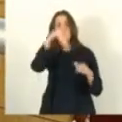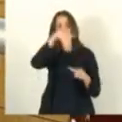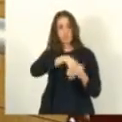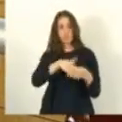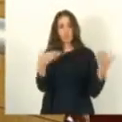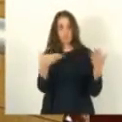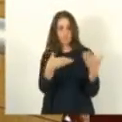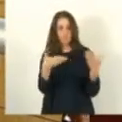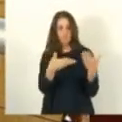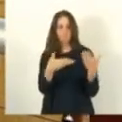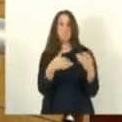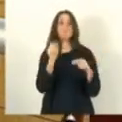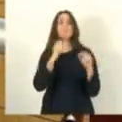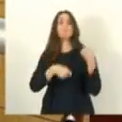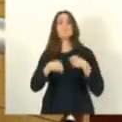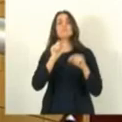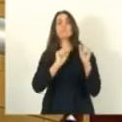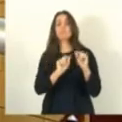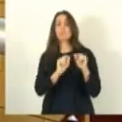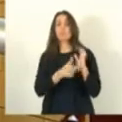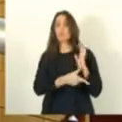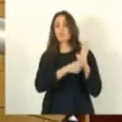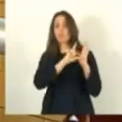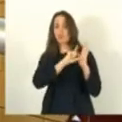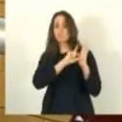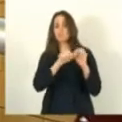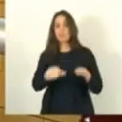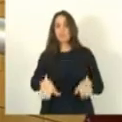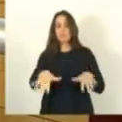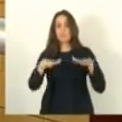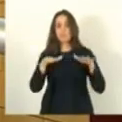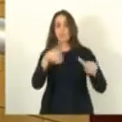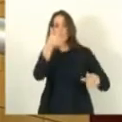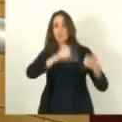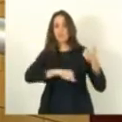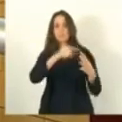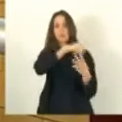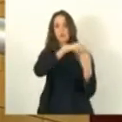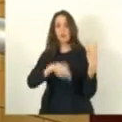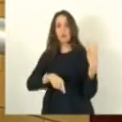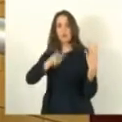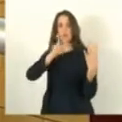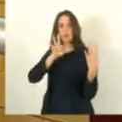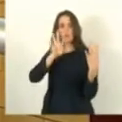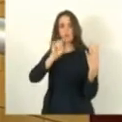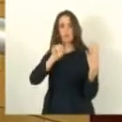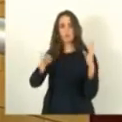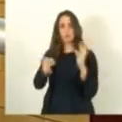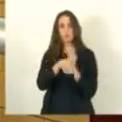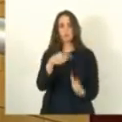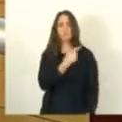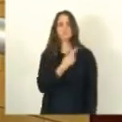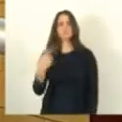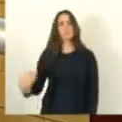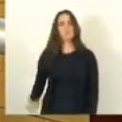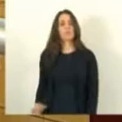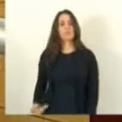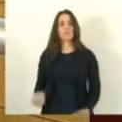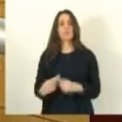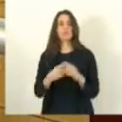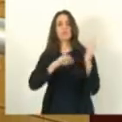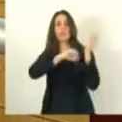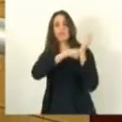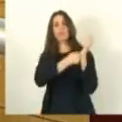sejam votadas, é preciso que antes o plenário analise 4 vetos do governo que trancam a